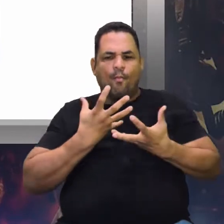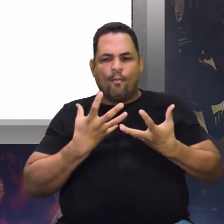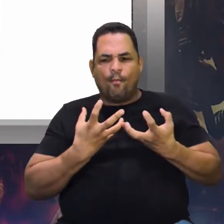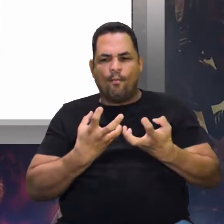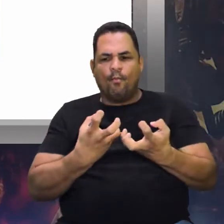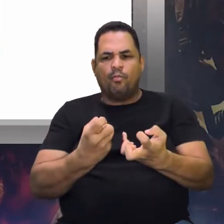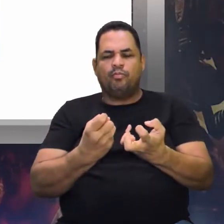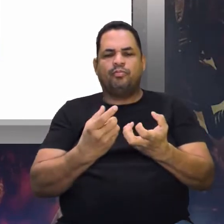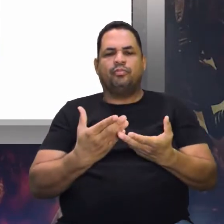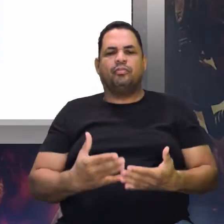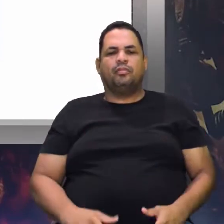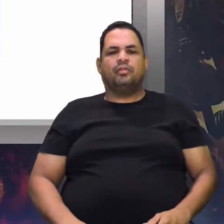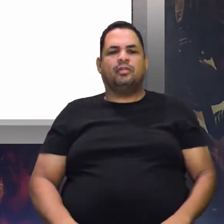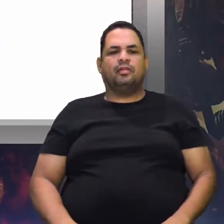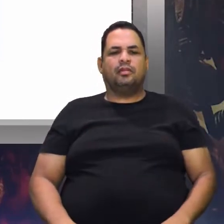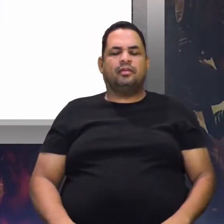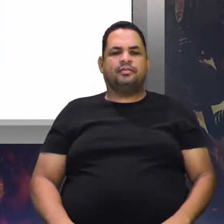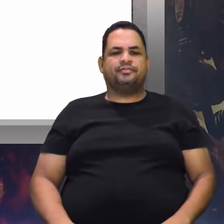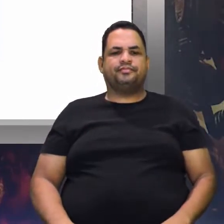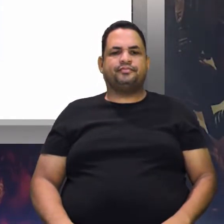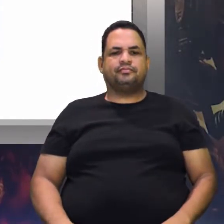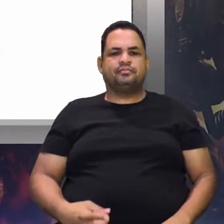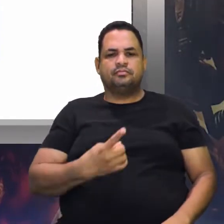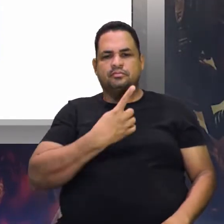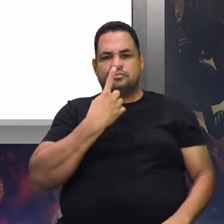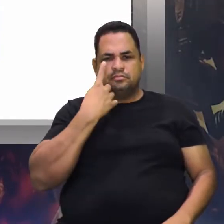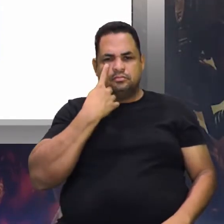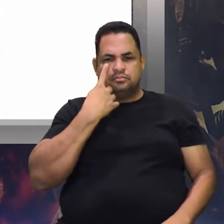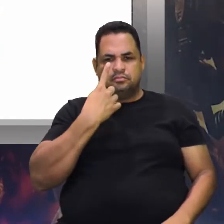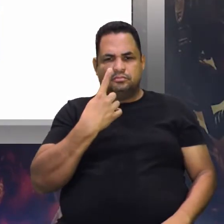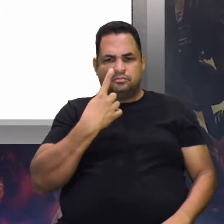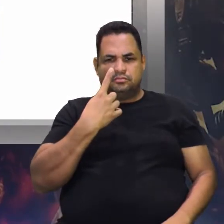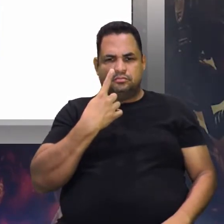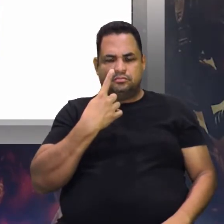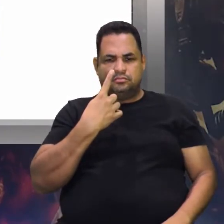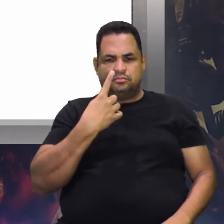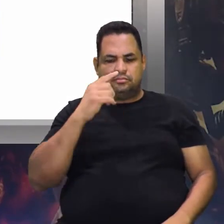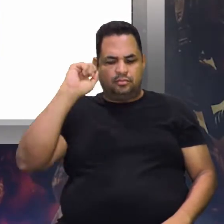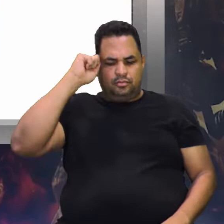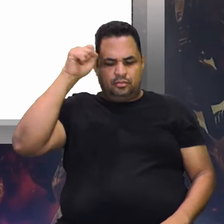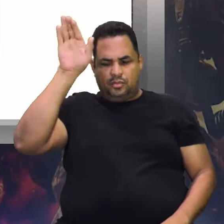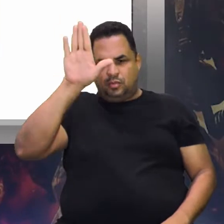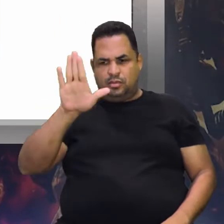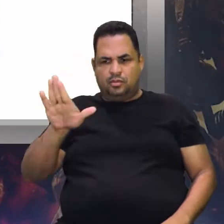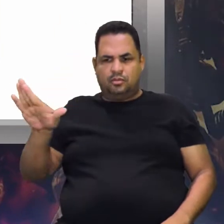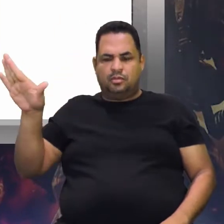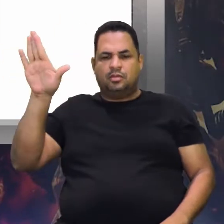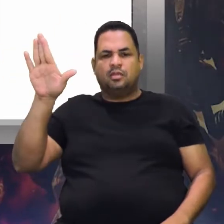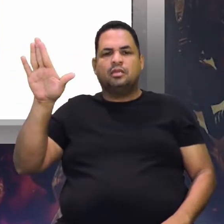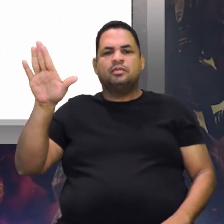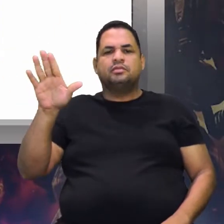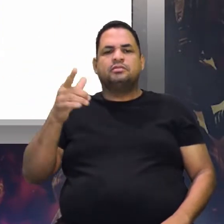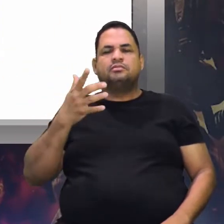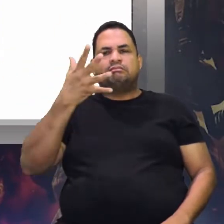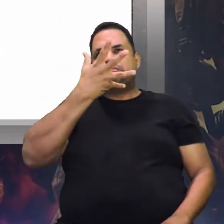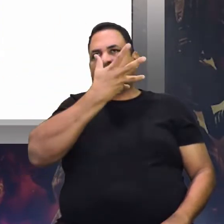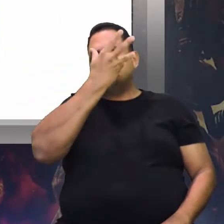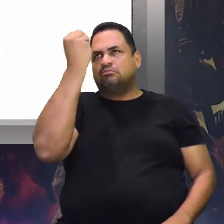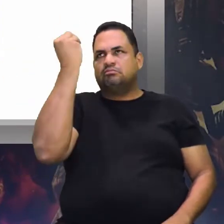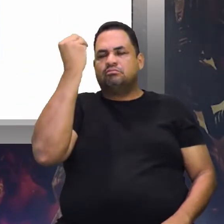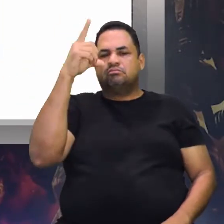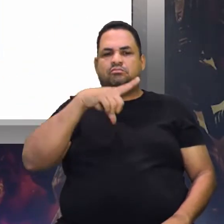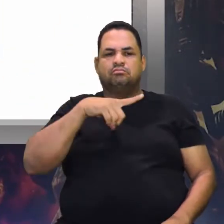para vocês. A gente olha a questão da África, esquece que na África nós temos